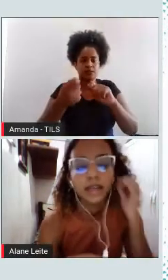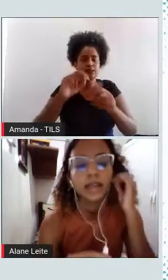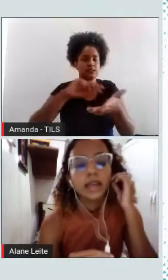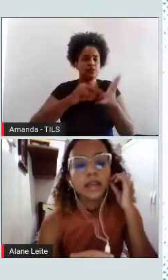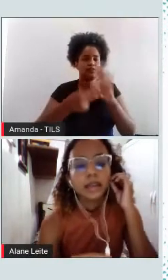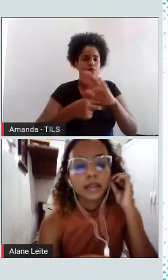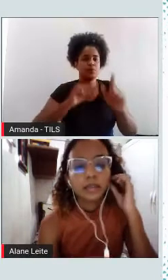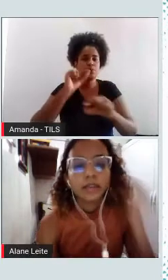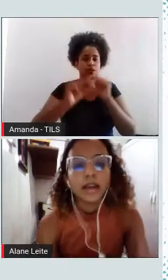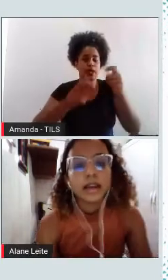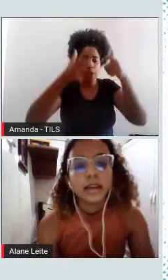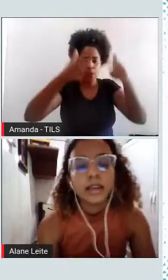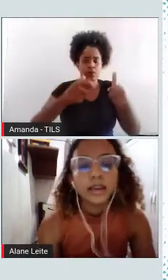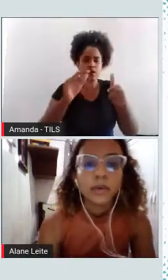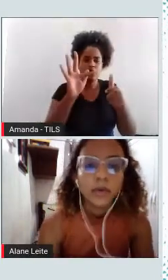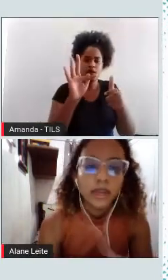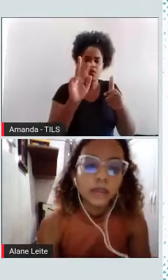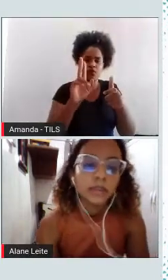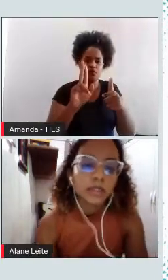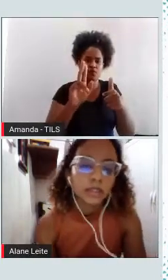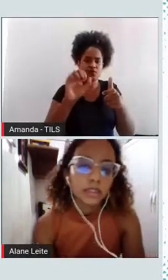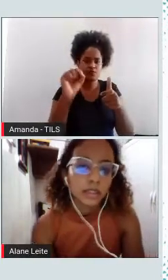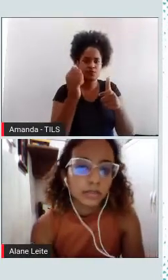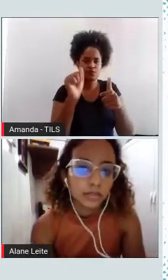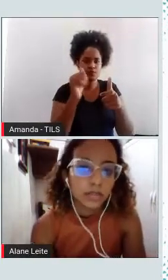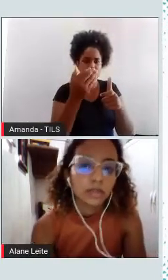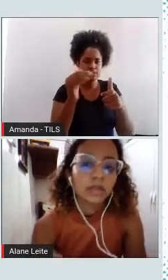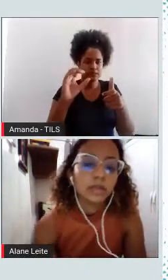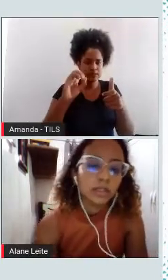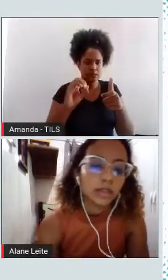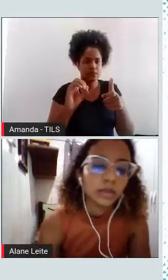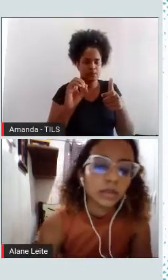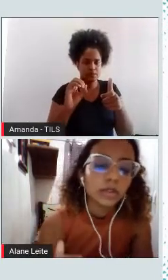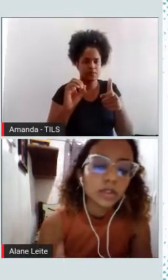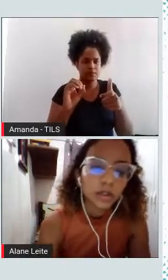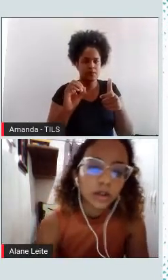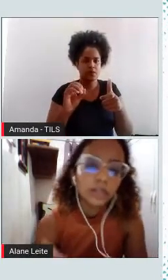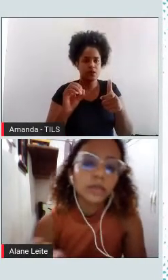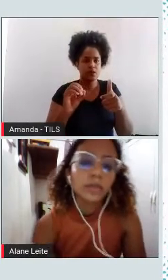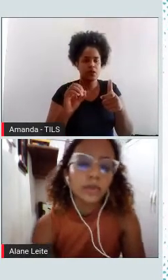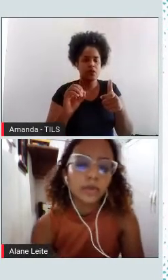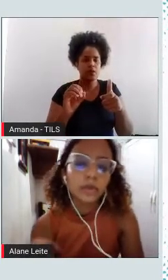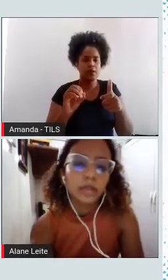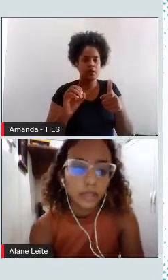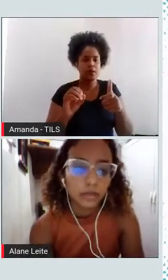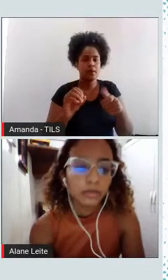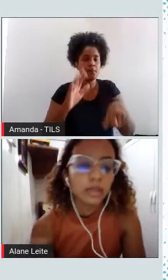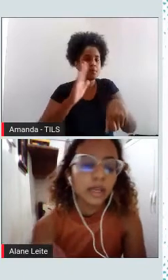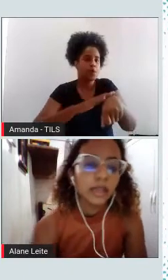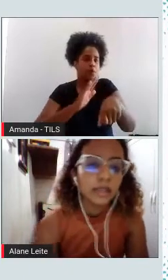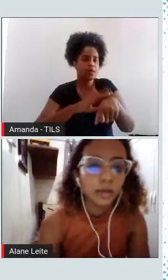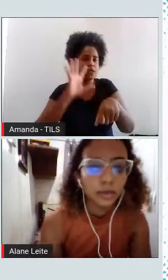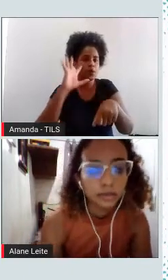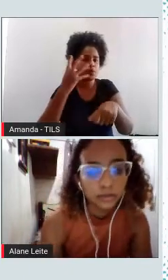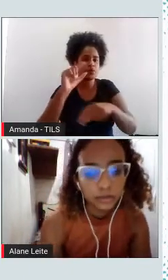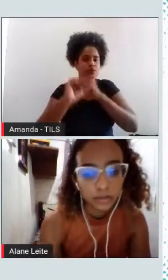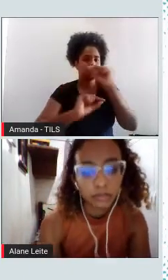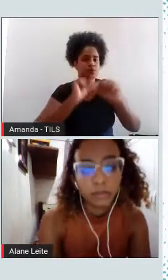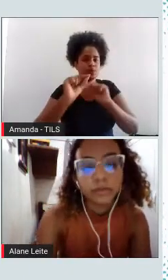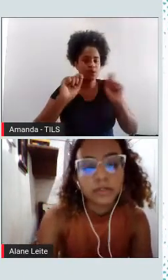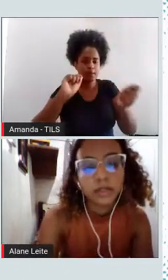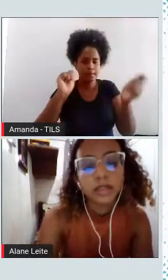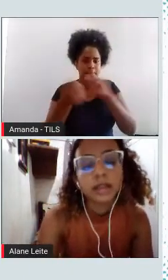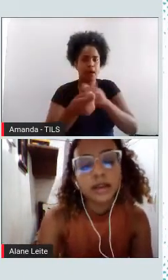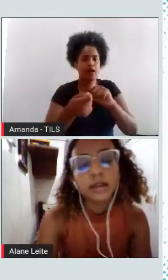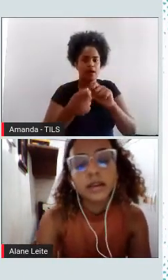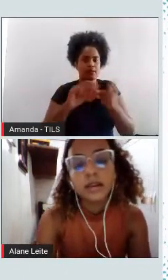que vai ocorrer a mudança de estado físico do estado sólido para o líquido. Esse é o ponto de fusão.